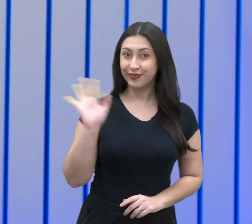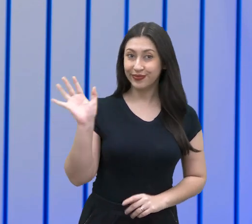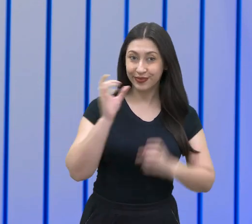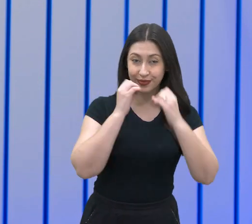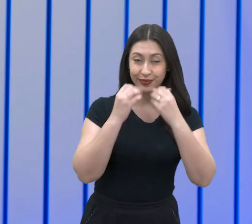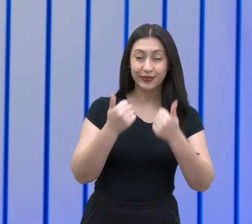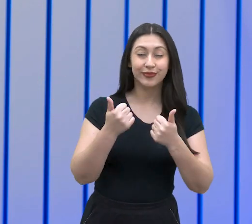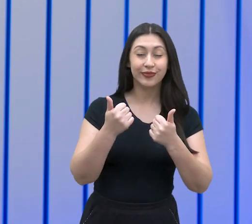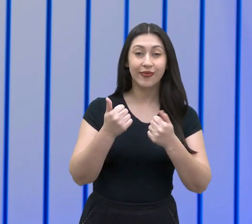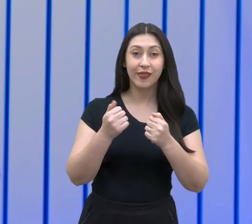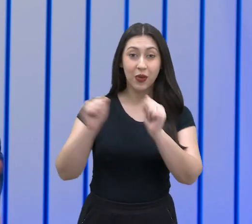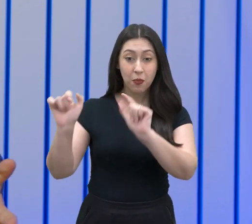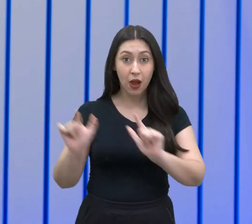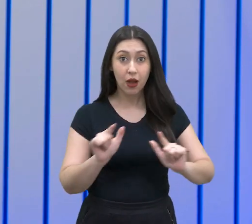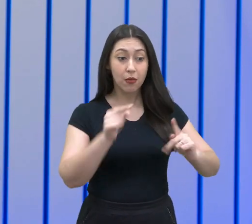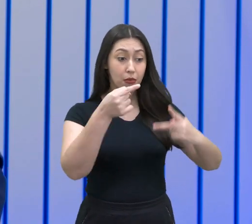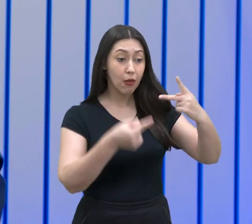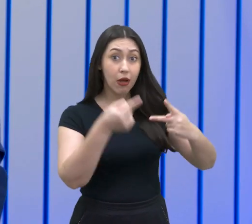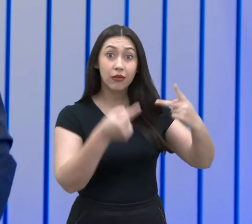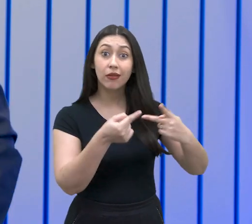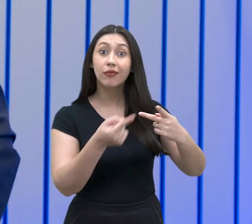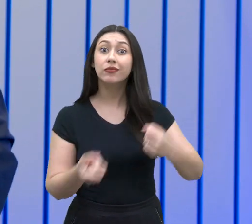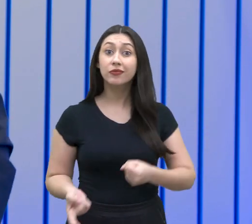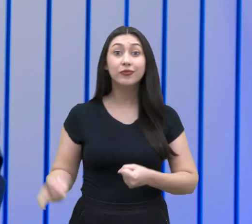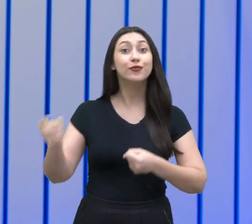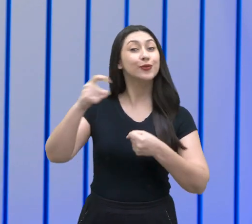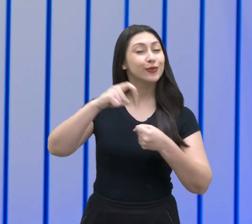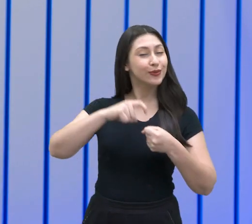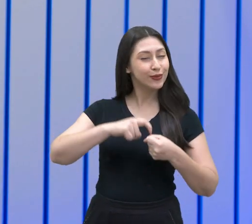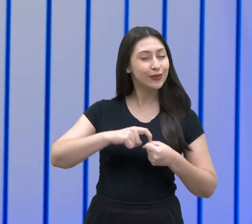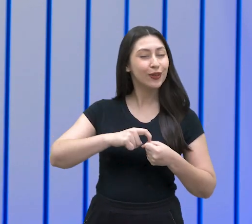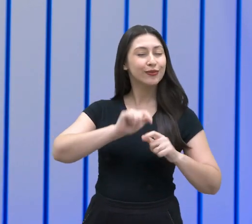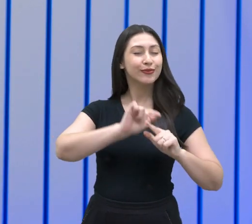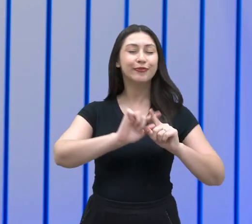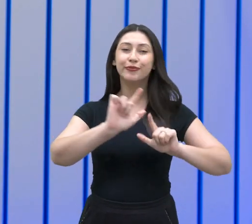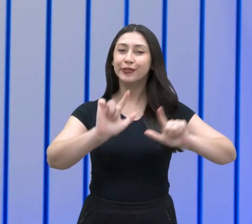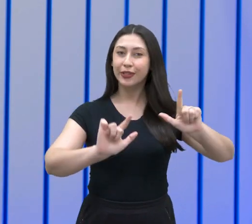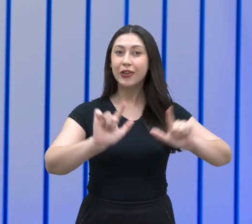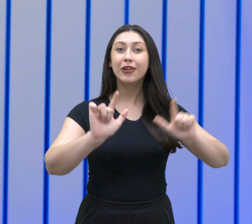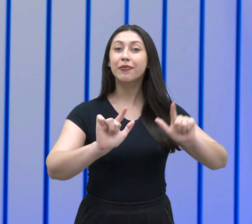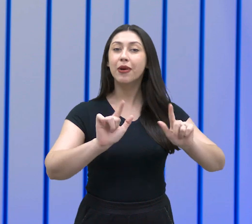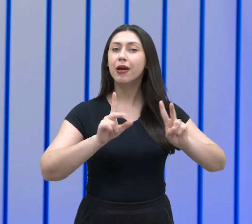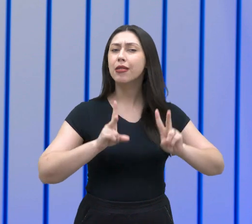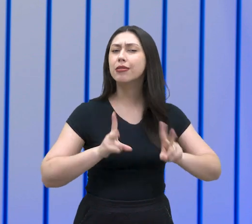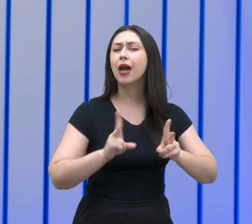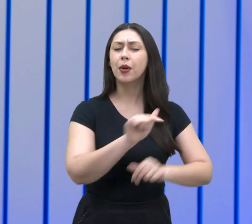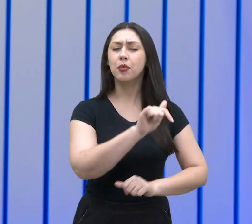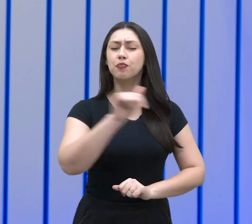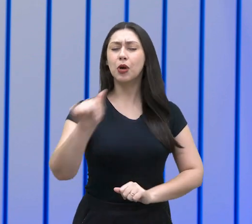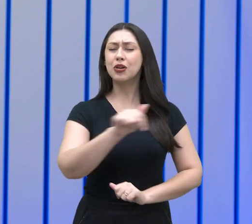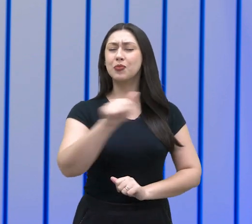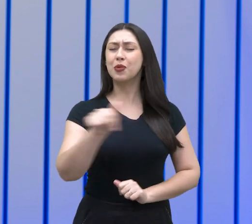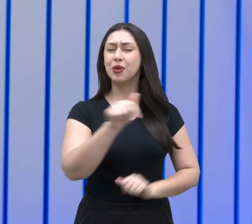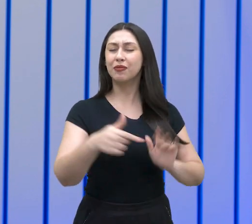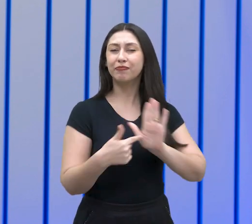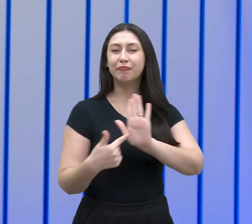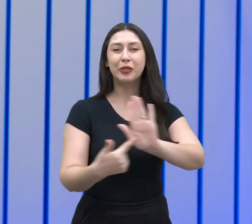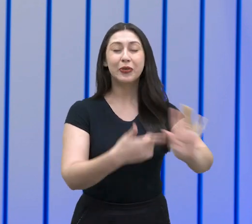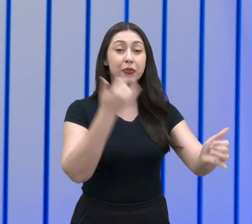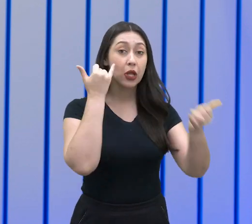Oi pessoal, tudo bom? O Sobre Política está de volta à programação da TV Câmara. Toda semana a gente traz